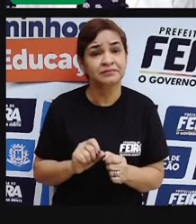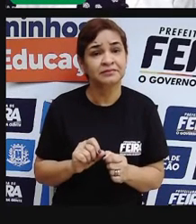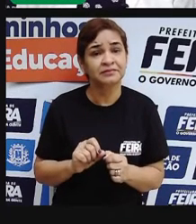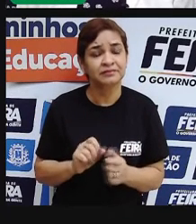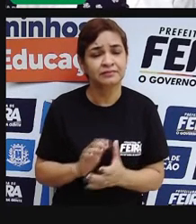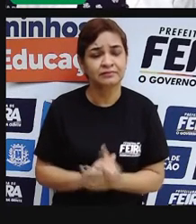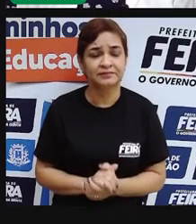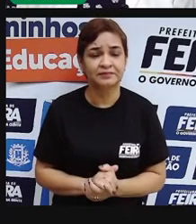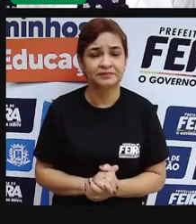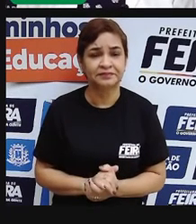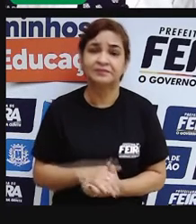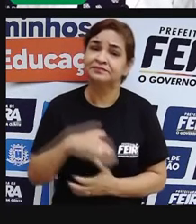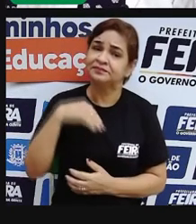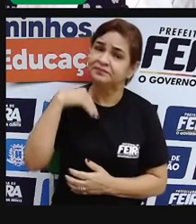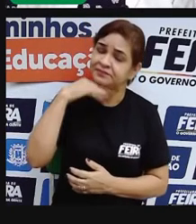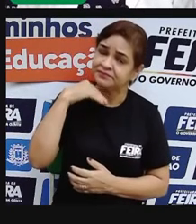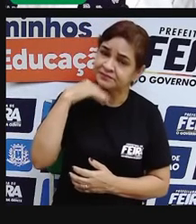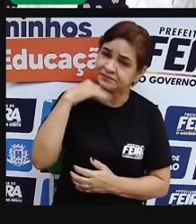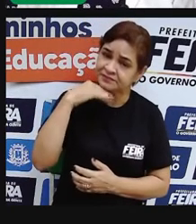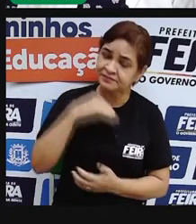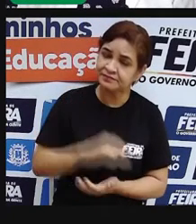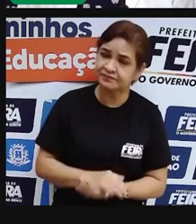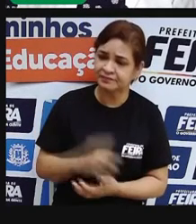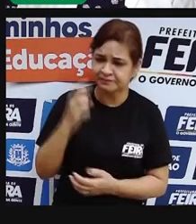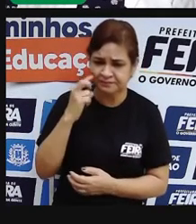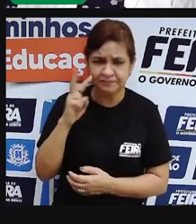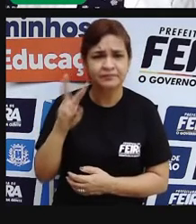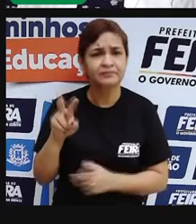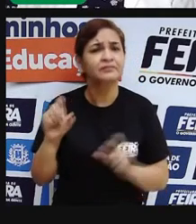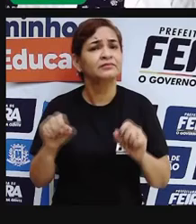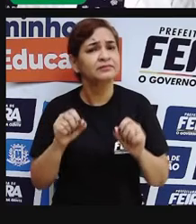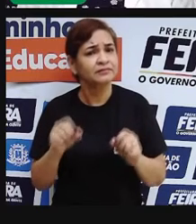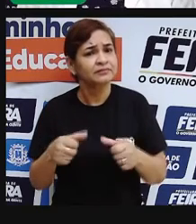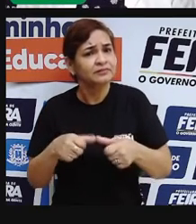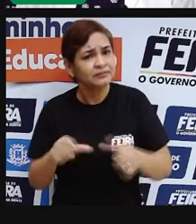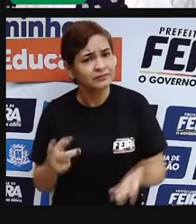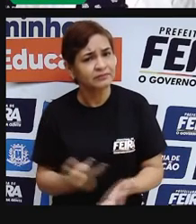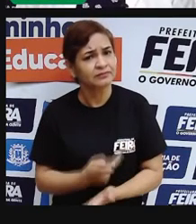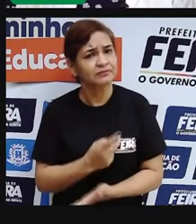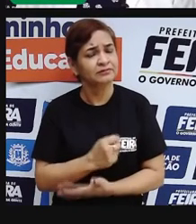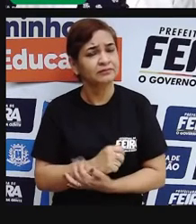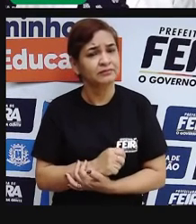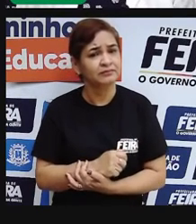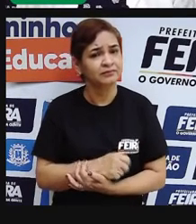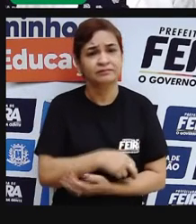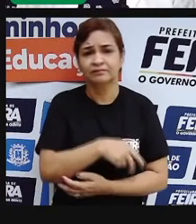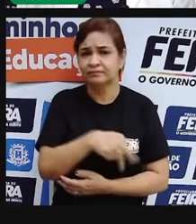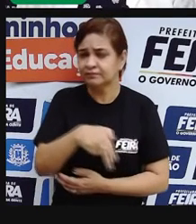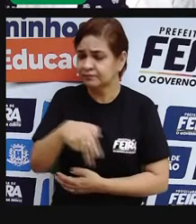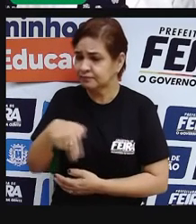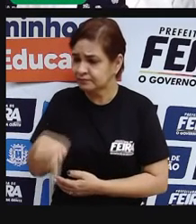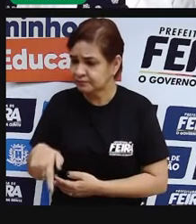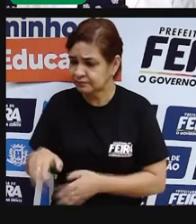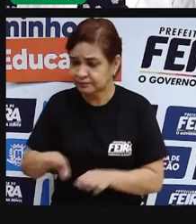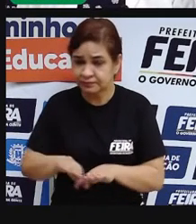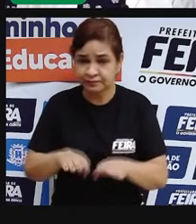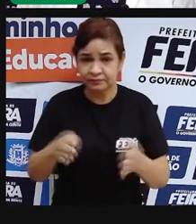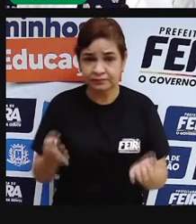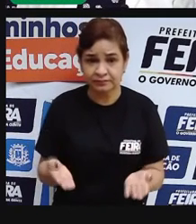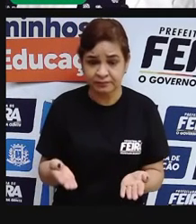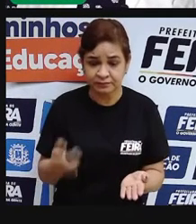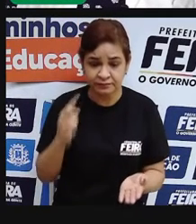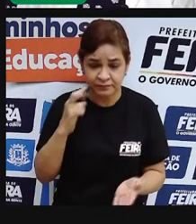é a boa senhora resolveu ela mesma verificar o tal retrato entrando no quarto abriu a